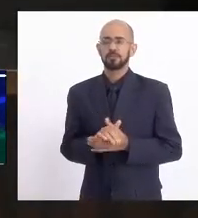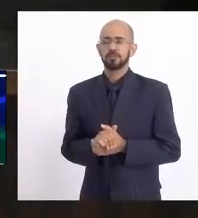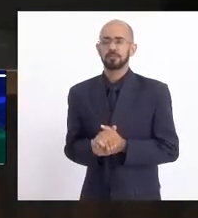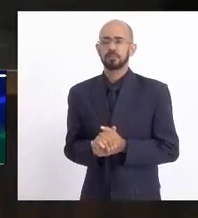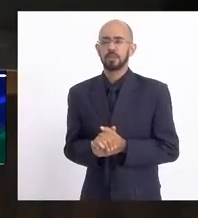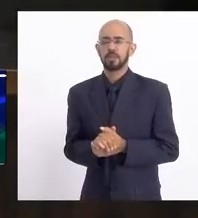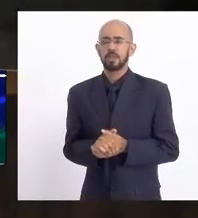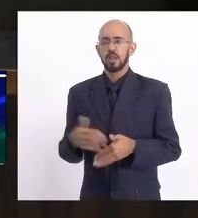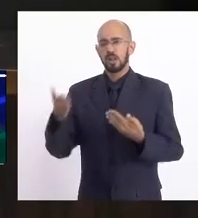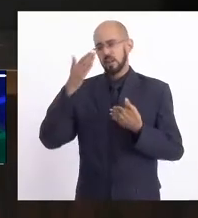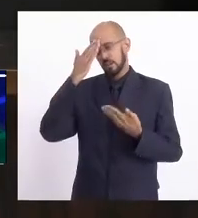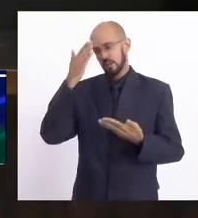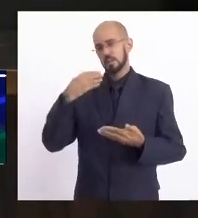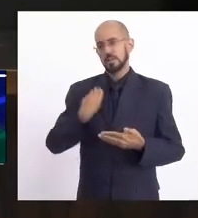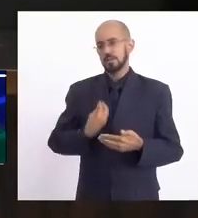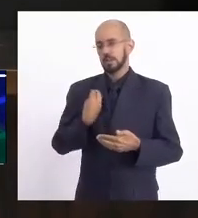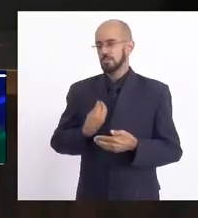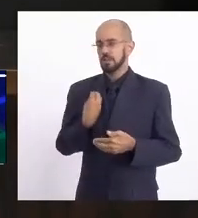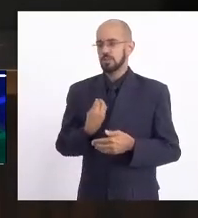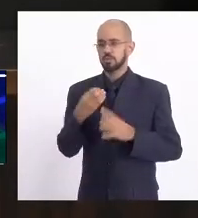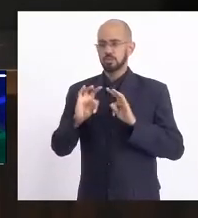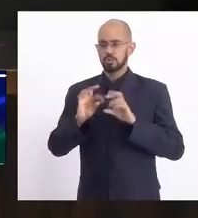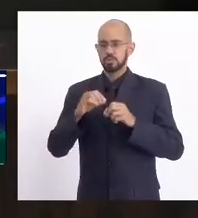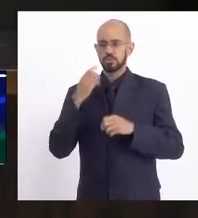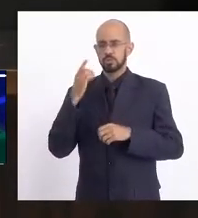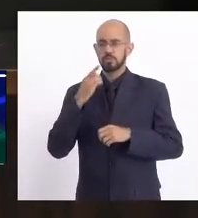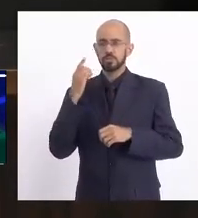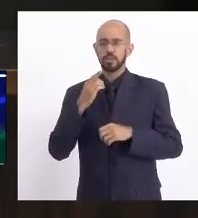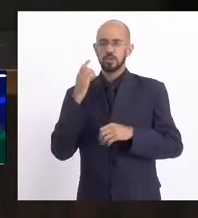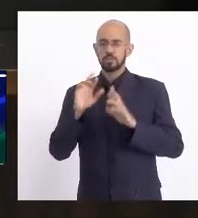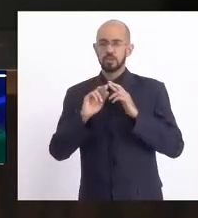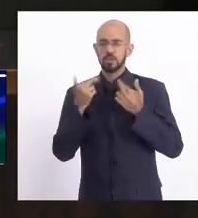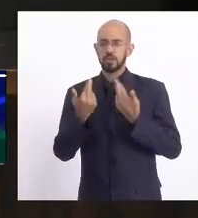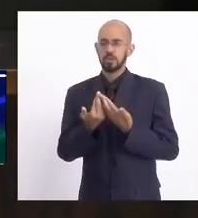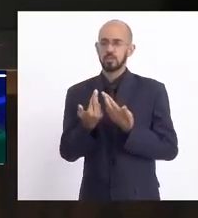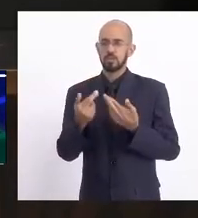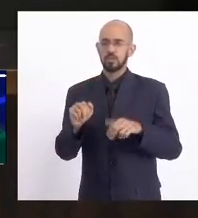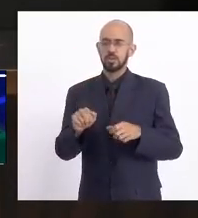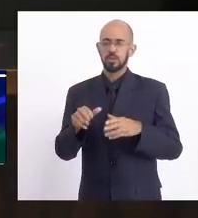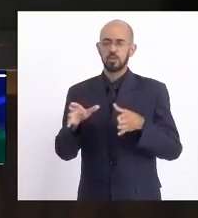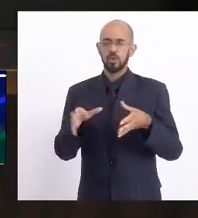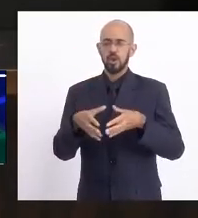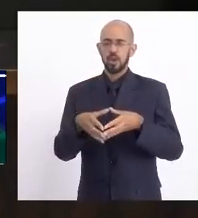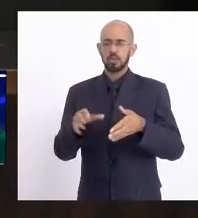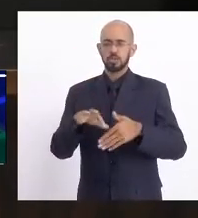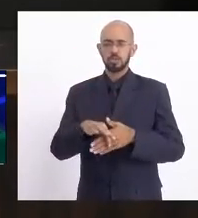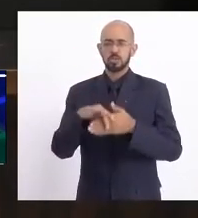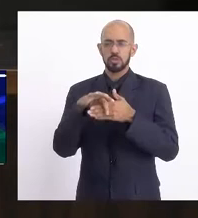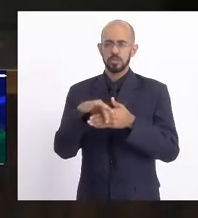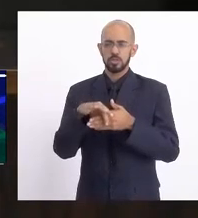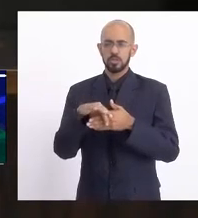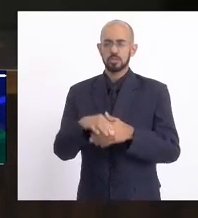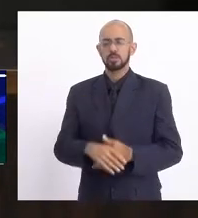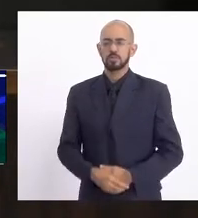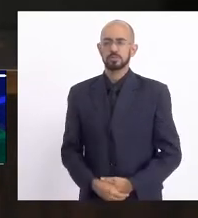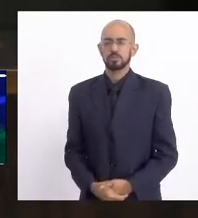agradecer a participação dos senhores parlamentares na reunião do Colégio de Líderes.